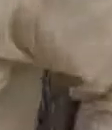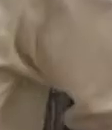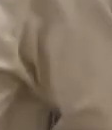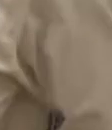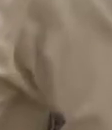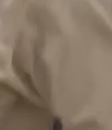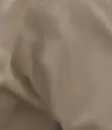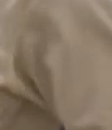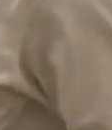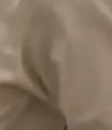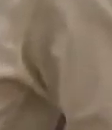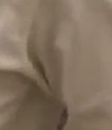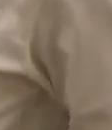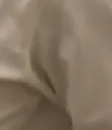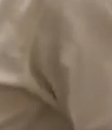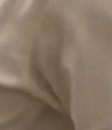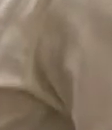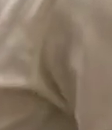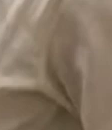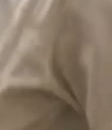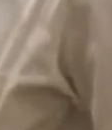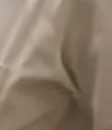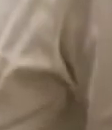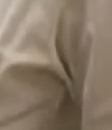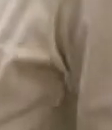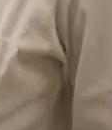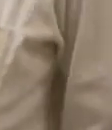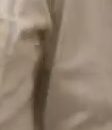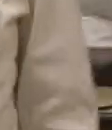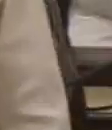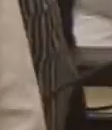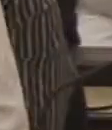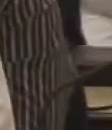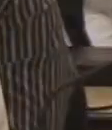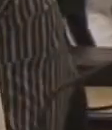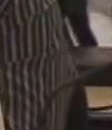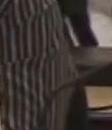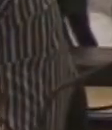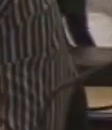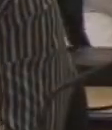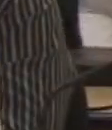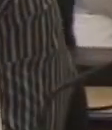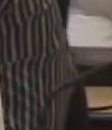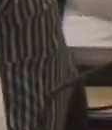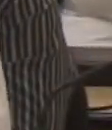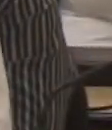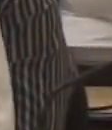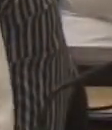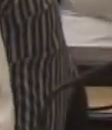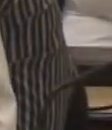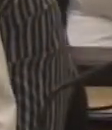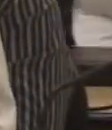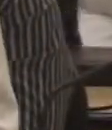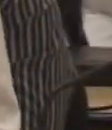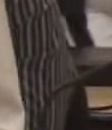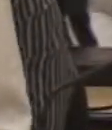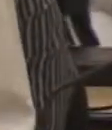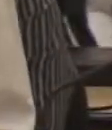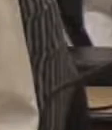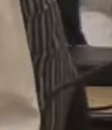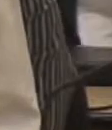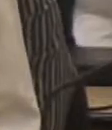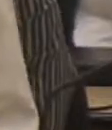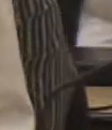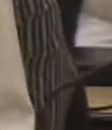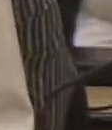da família, ele acaba sendo assistente social, um pouco de pai, um pouco de policial. Tanto é que está acontecendo na nossa escola. Então,